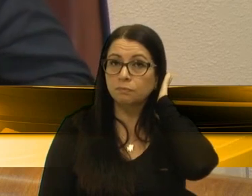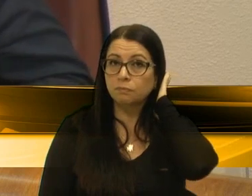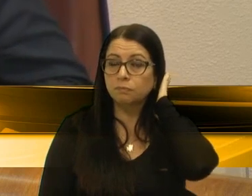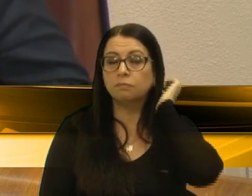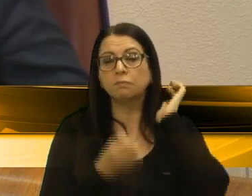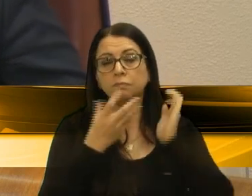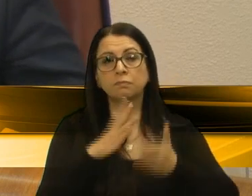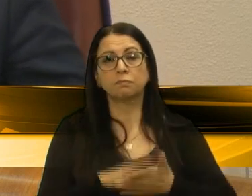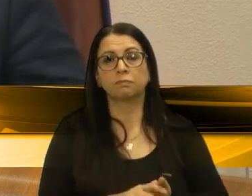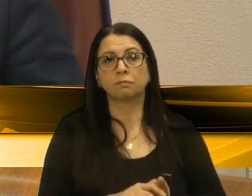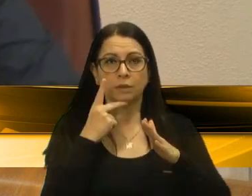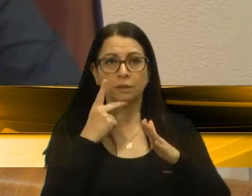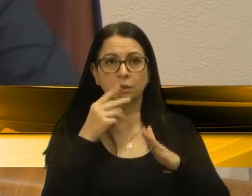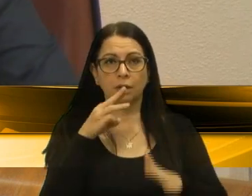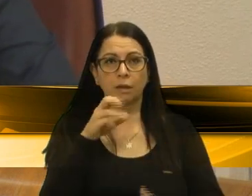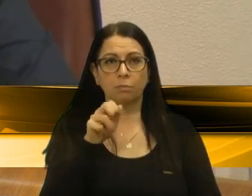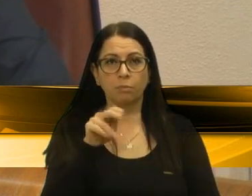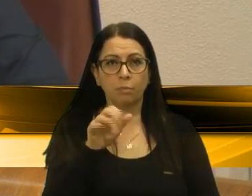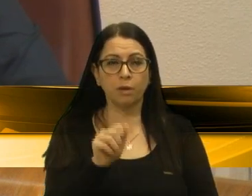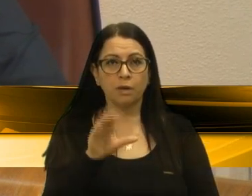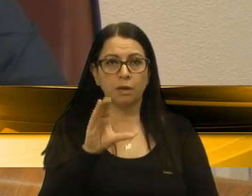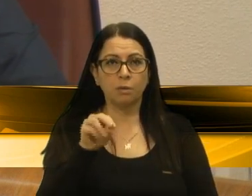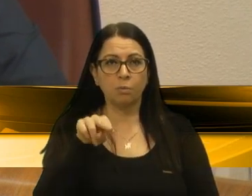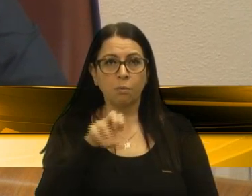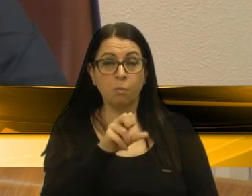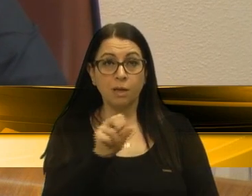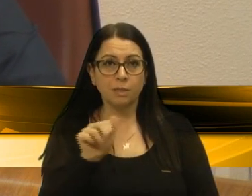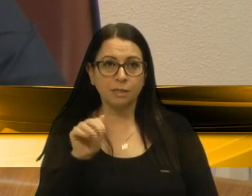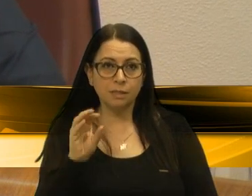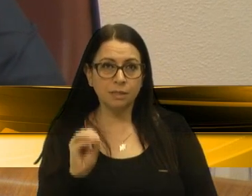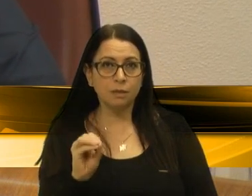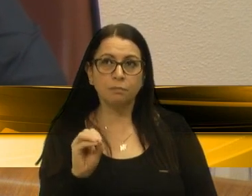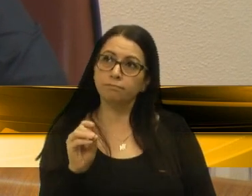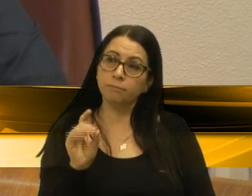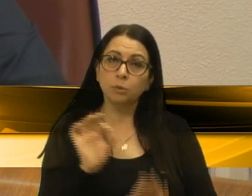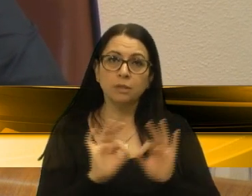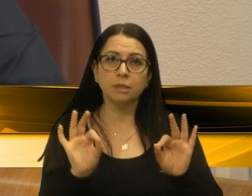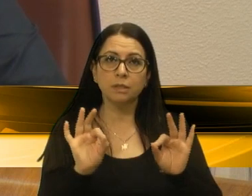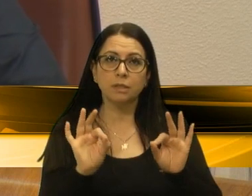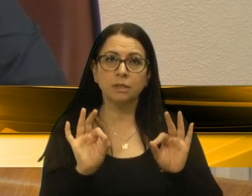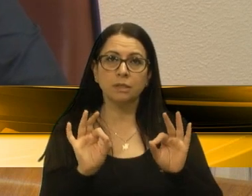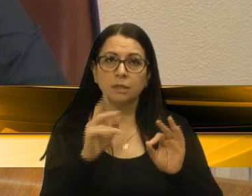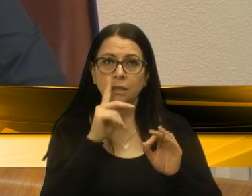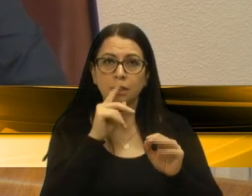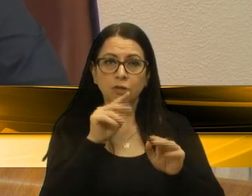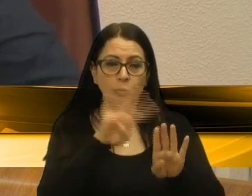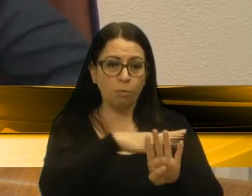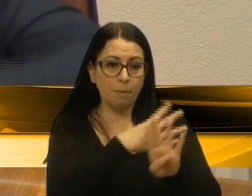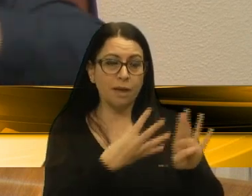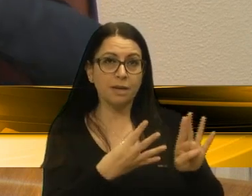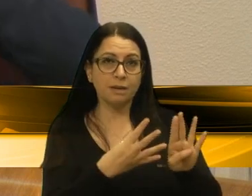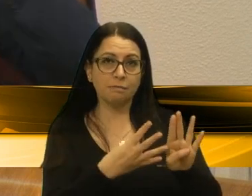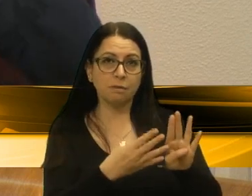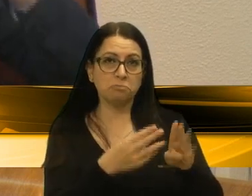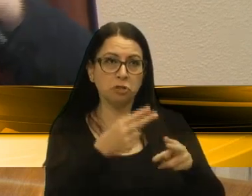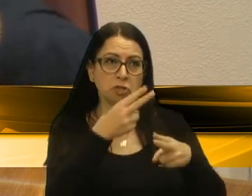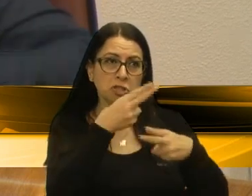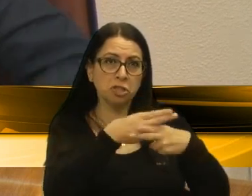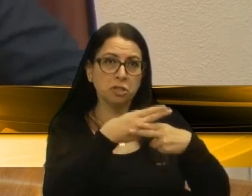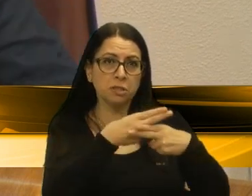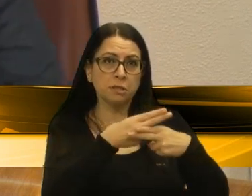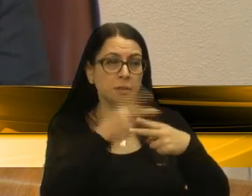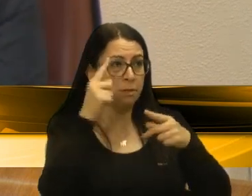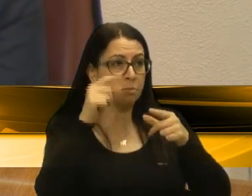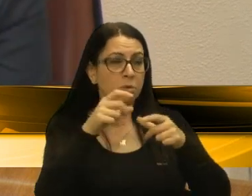Muito bem, eu vou seguir, vereador Toigo, eu peço licença para seguir o questionamento do vereador Frisso, porque, como eu falei, eu não gostaria de deixar ninguém